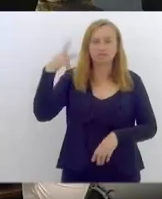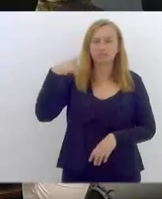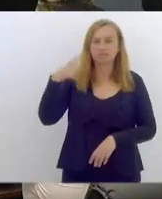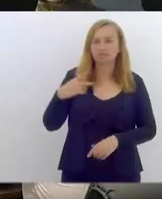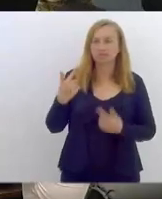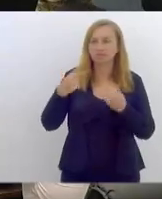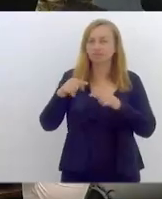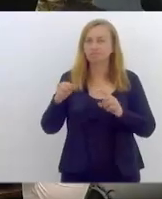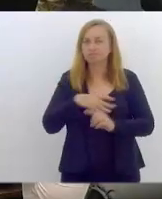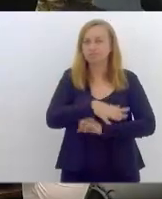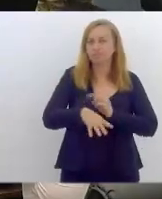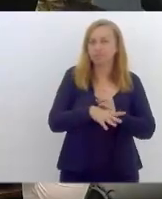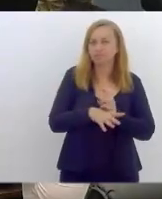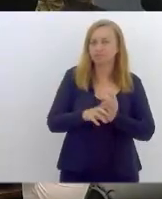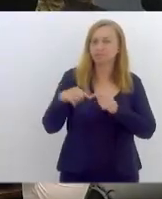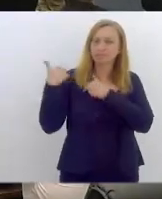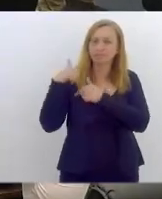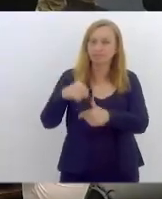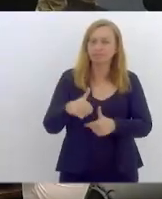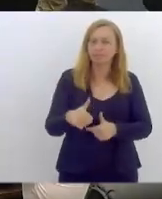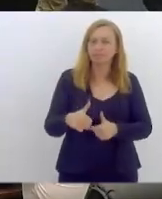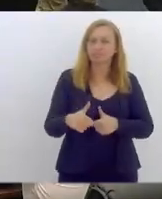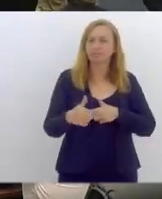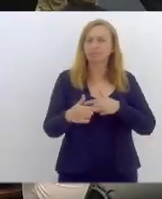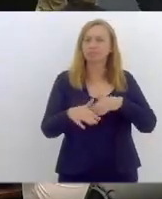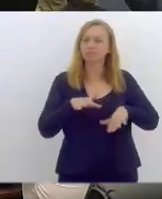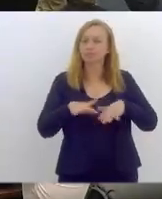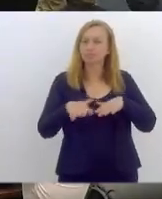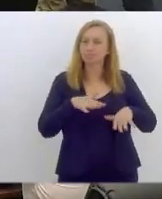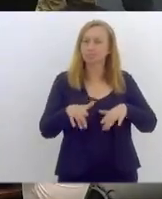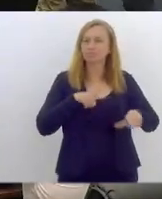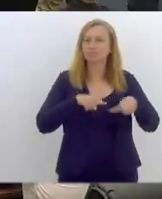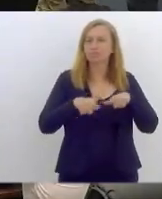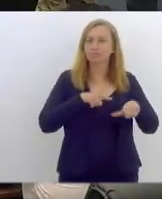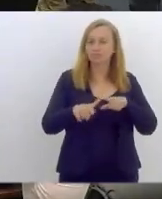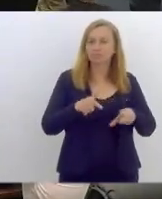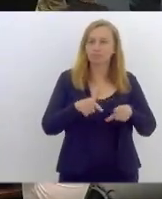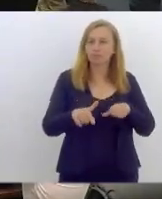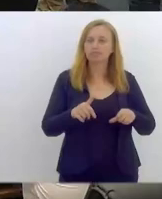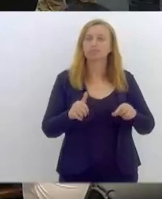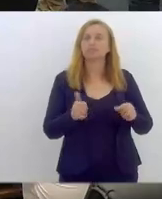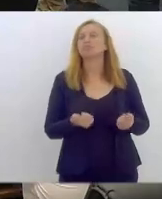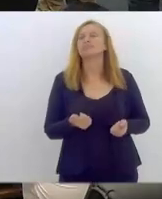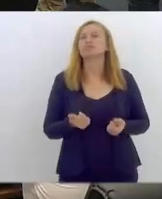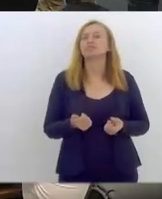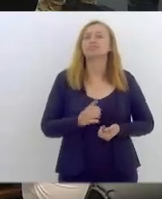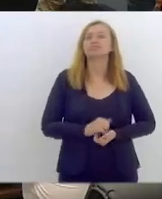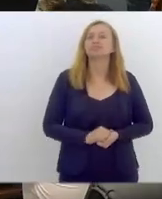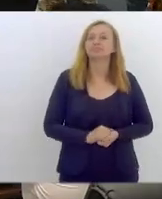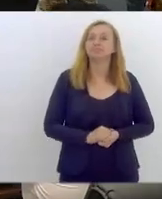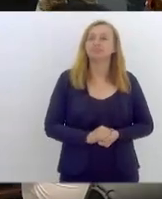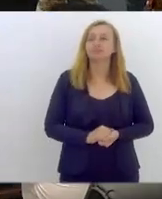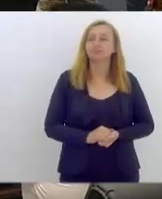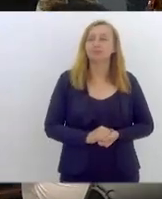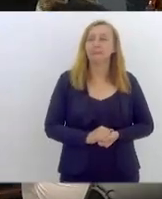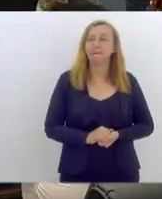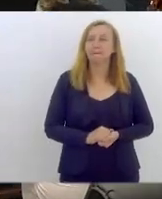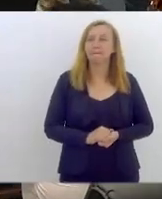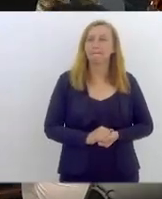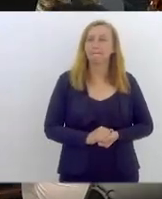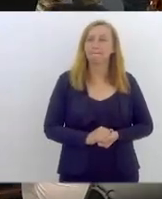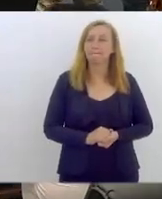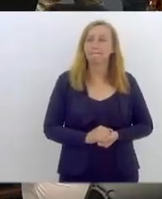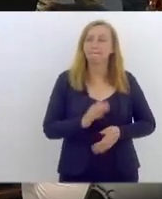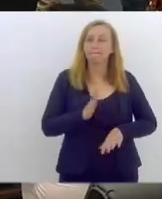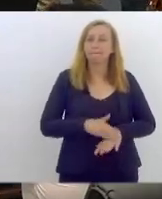social pautadas na tradição de movimentos trabalhistas, feministas, antirracistas e antifascistas. Com escritório em mais